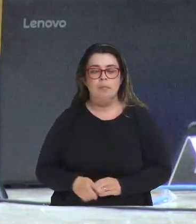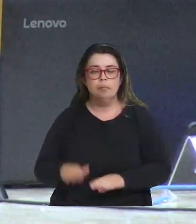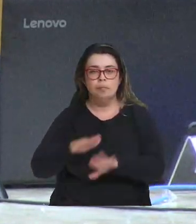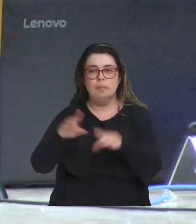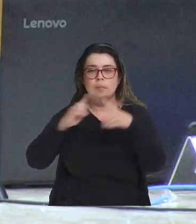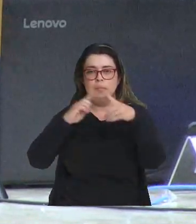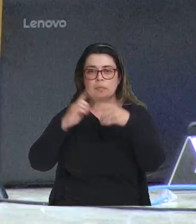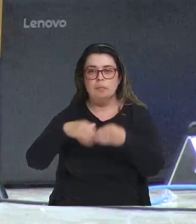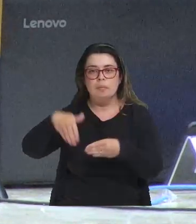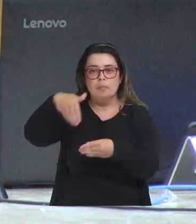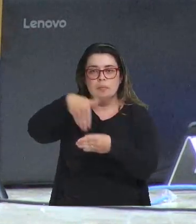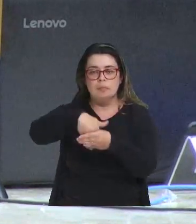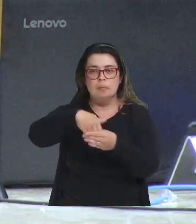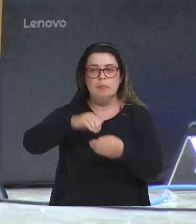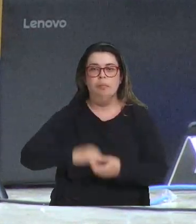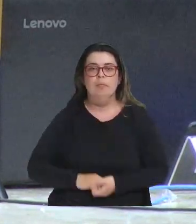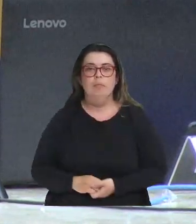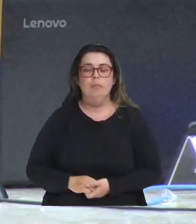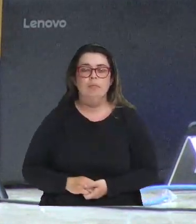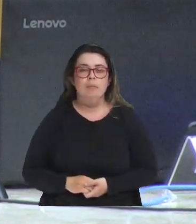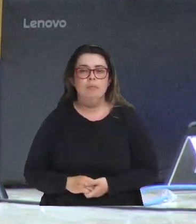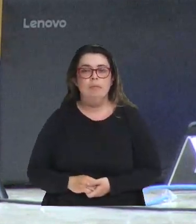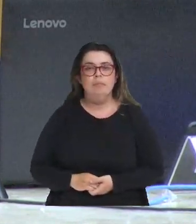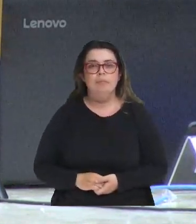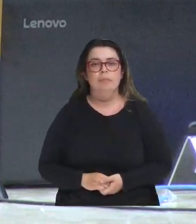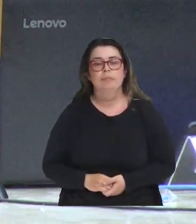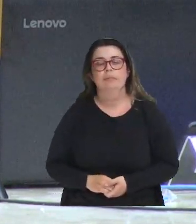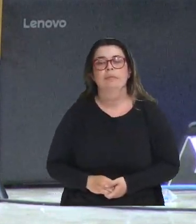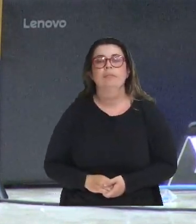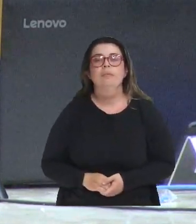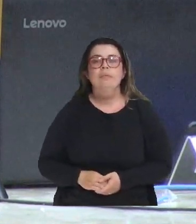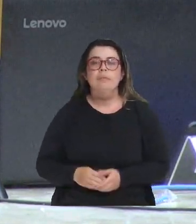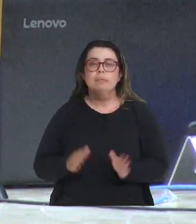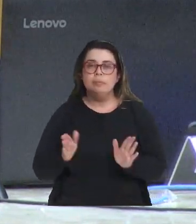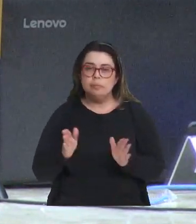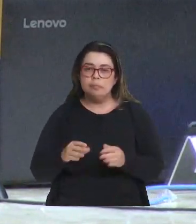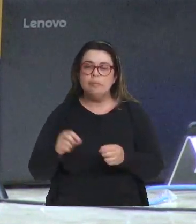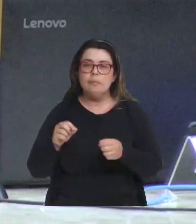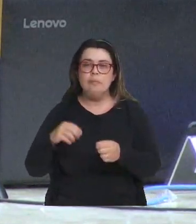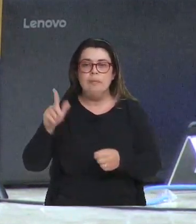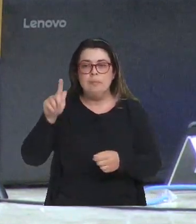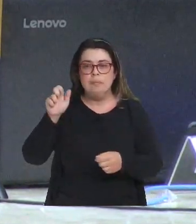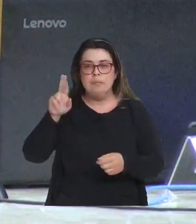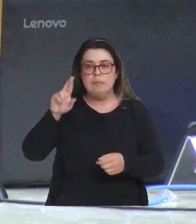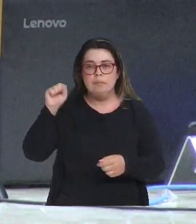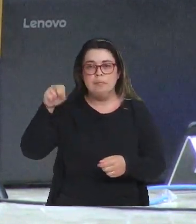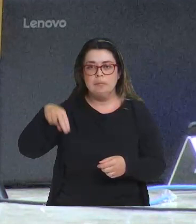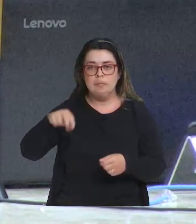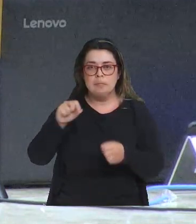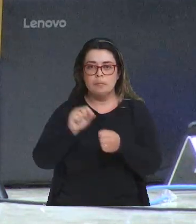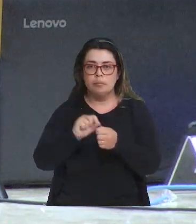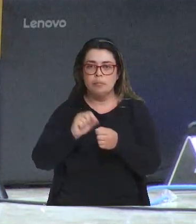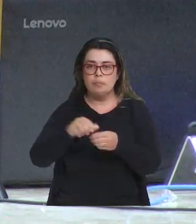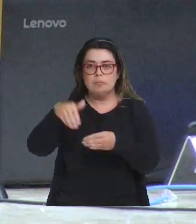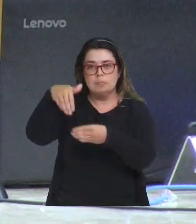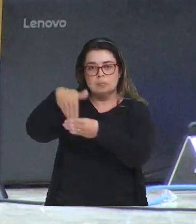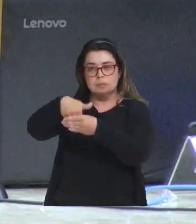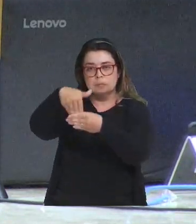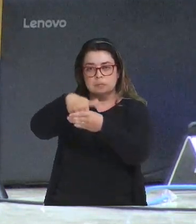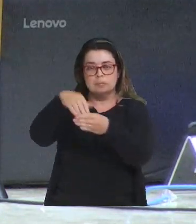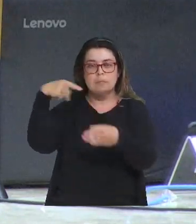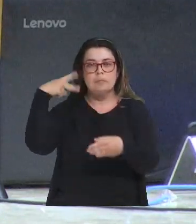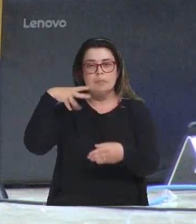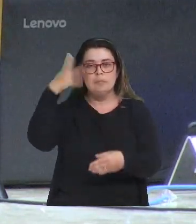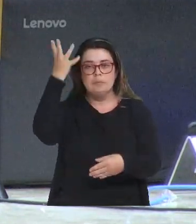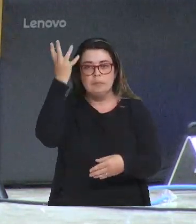Encerrada a discussão. Em votação. Solicito ao primeiro secretário, vereador Gerson Alves, que proceda à chamada de votação. Os vereadores forem